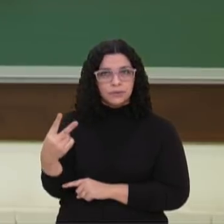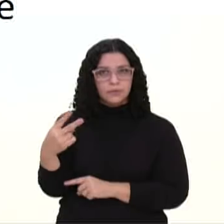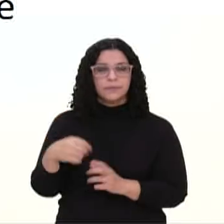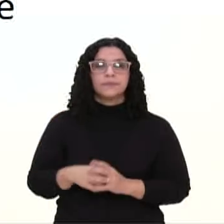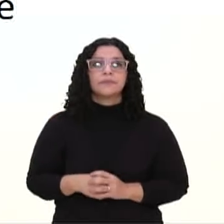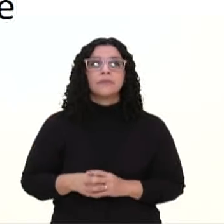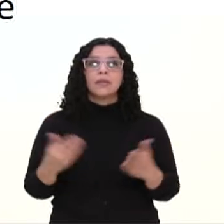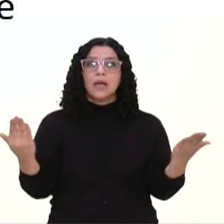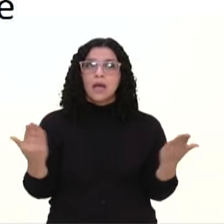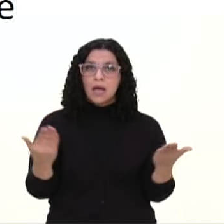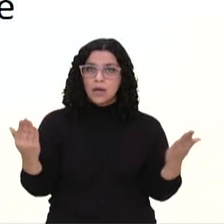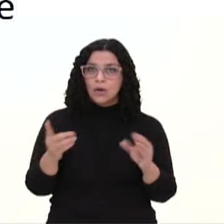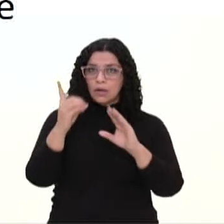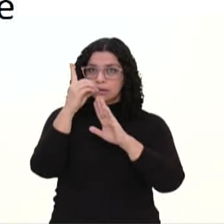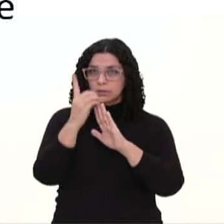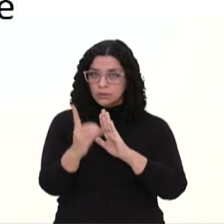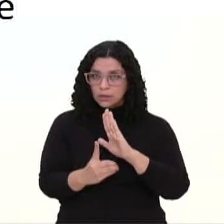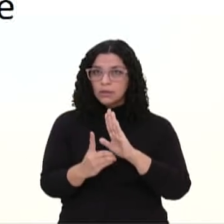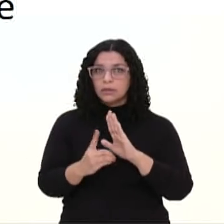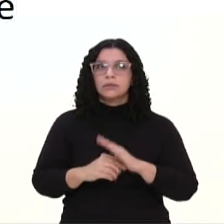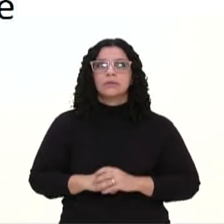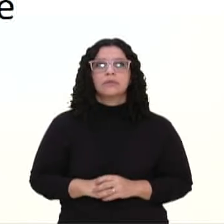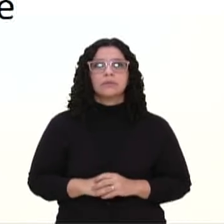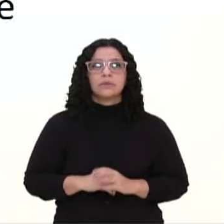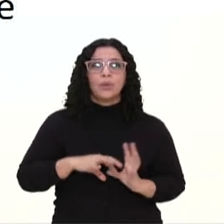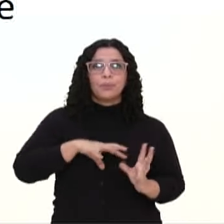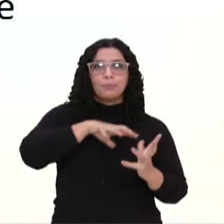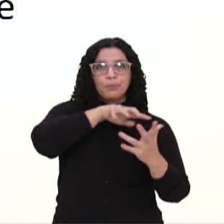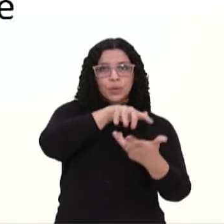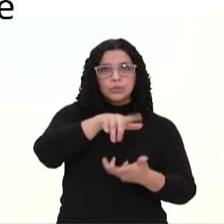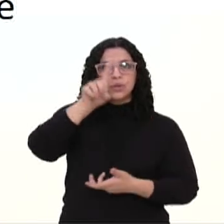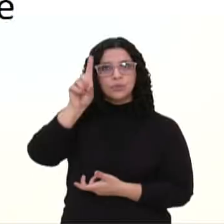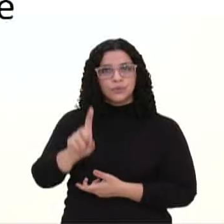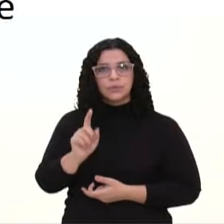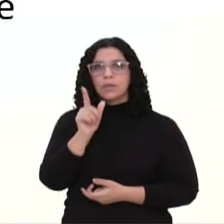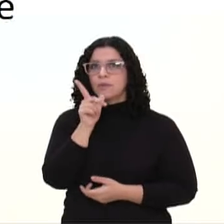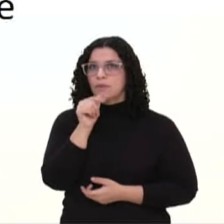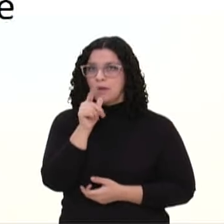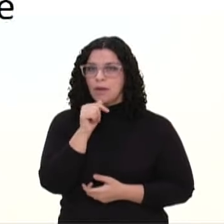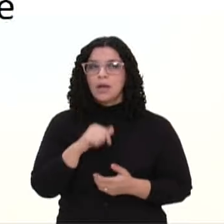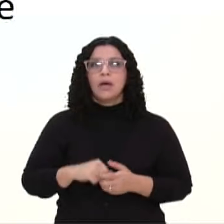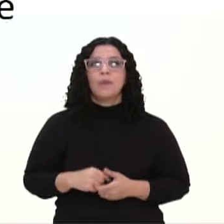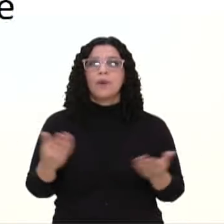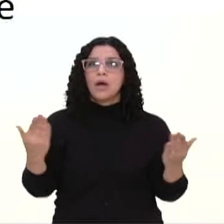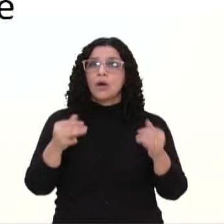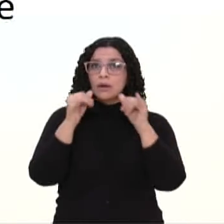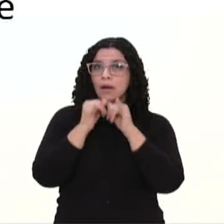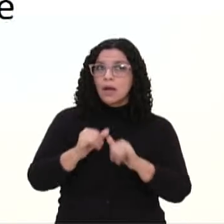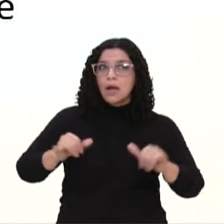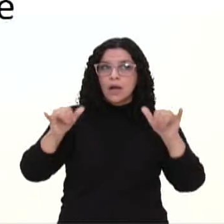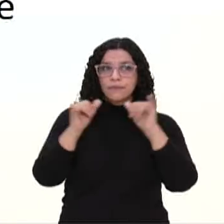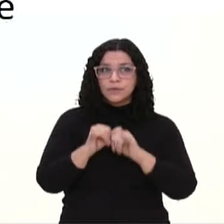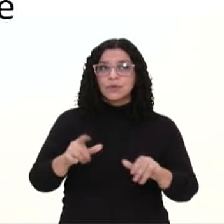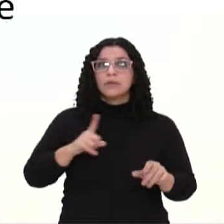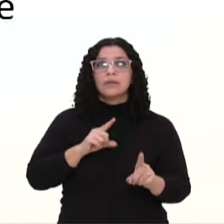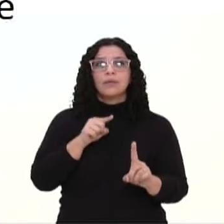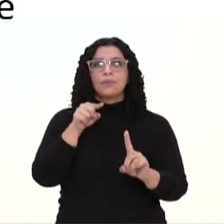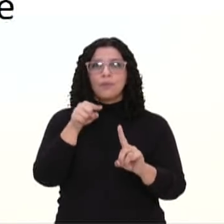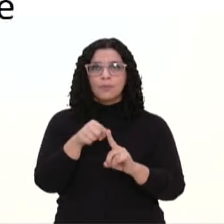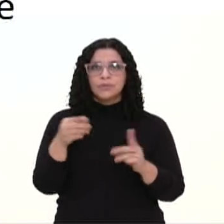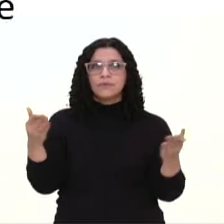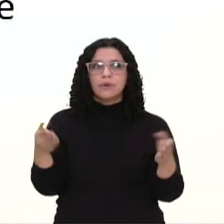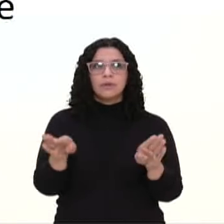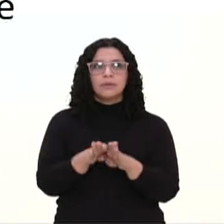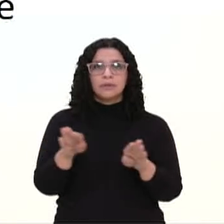1992. A presente Declaração Universal dos Direitos da Água foi proclamada tendo como